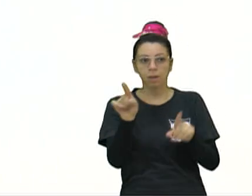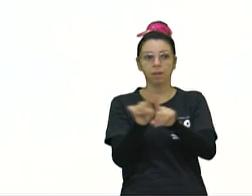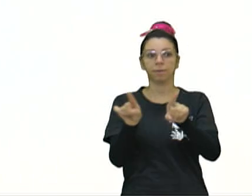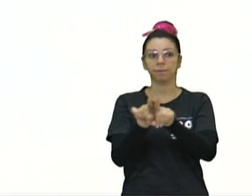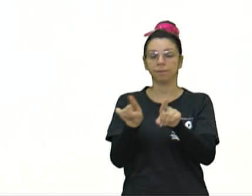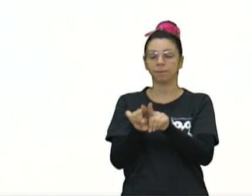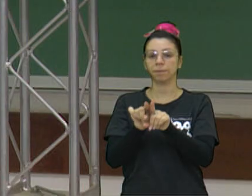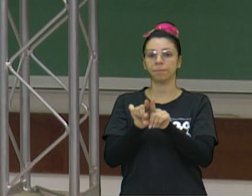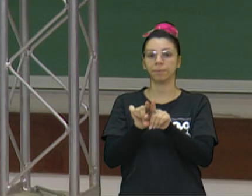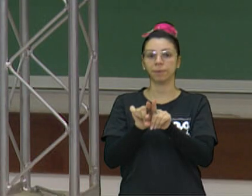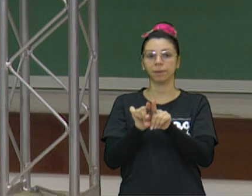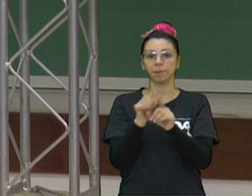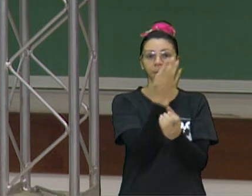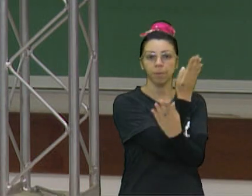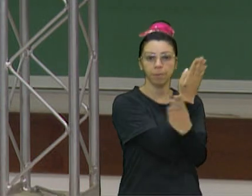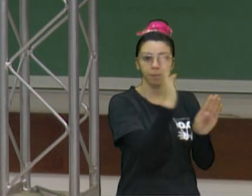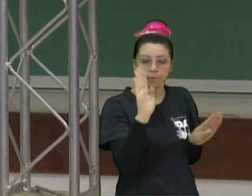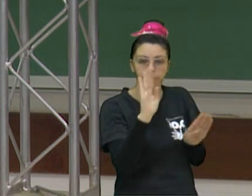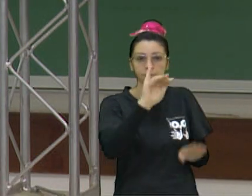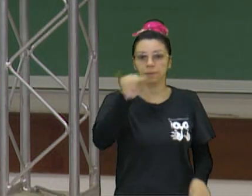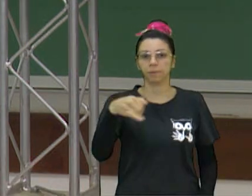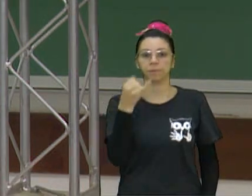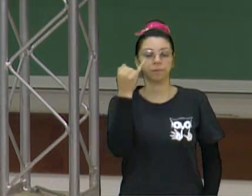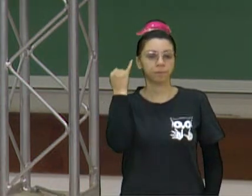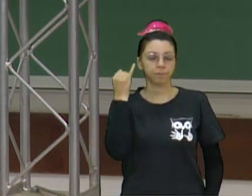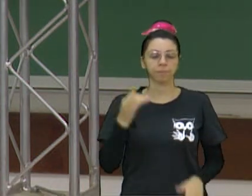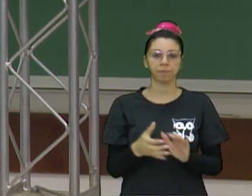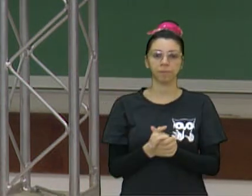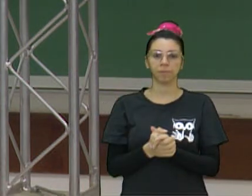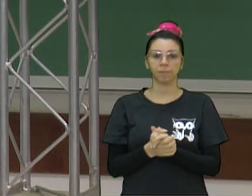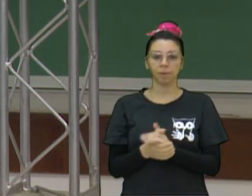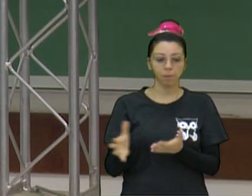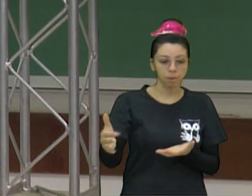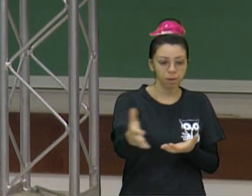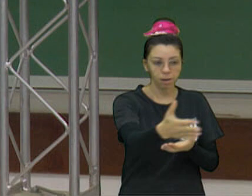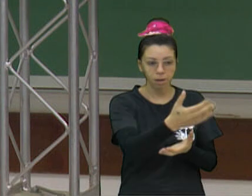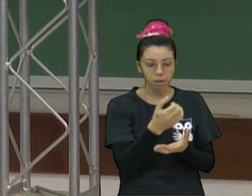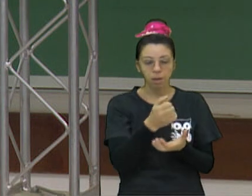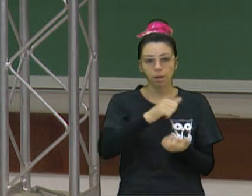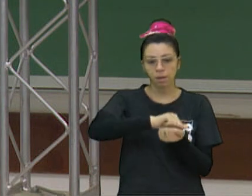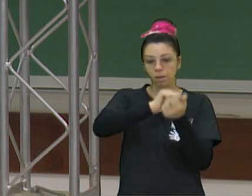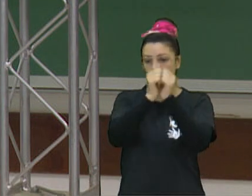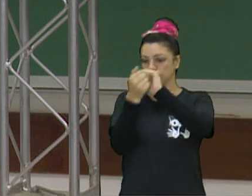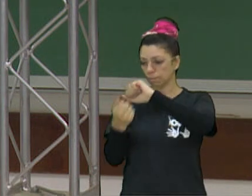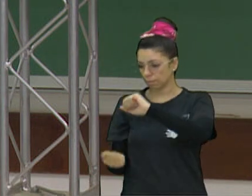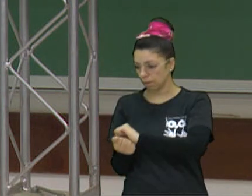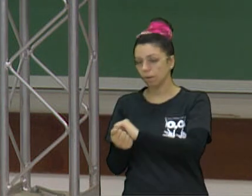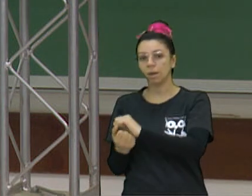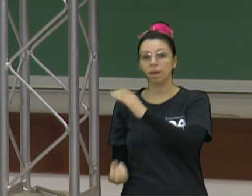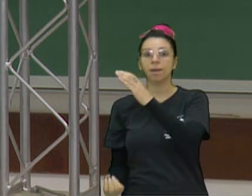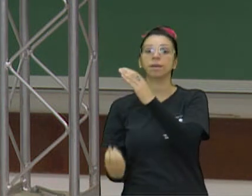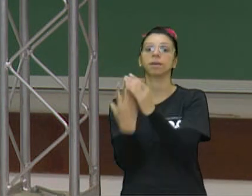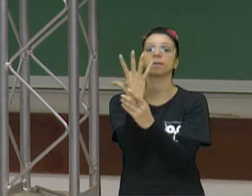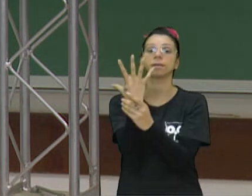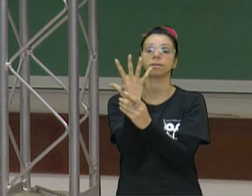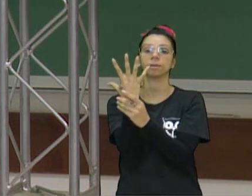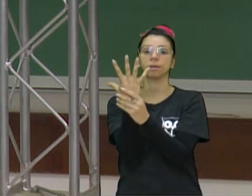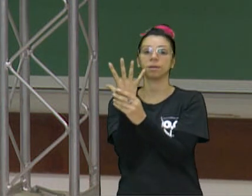na bagagem, juntaram com as técnicas do Taekyon e funde elas e cria-se a nova unidade que é chamada